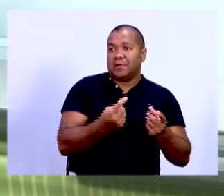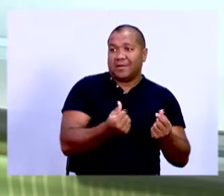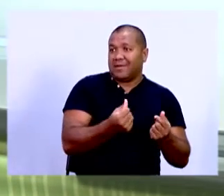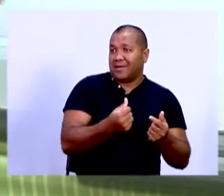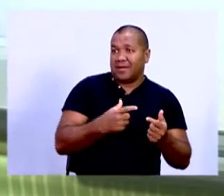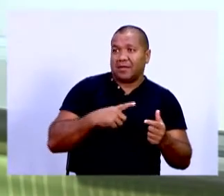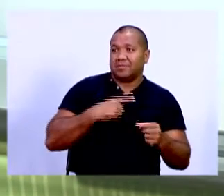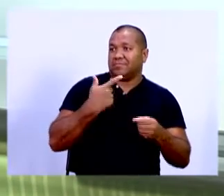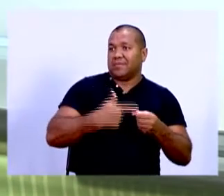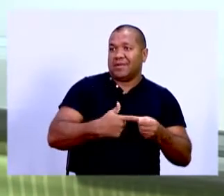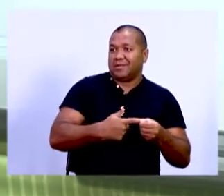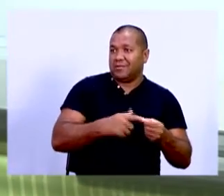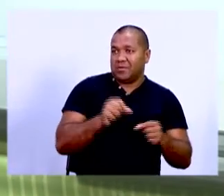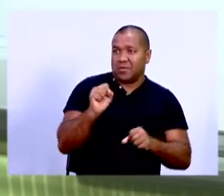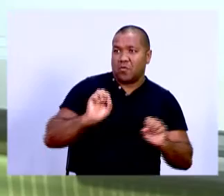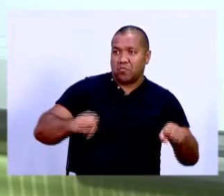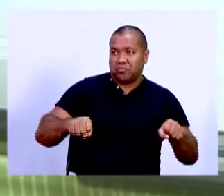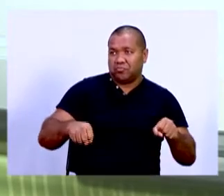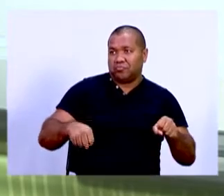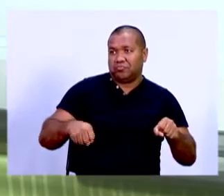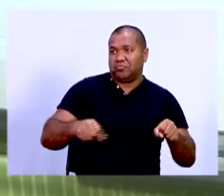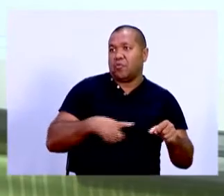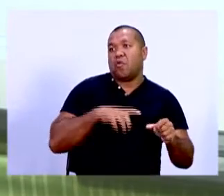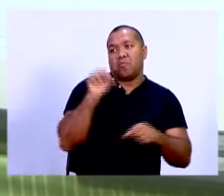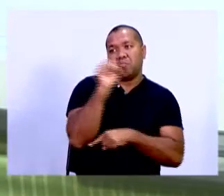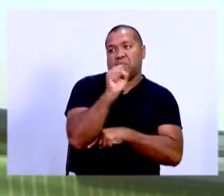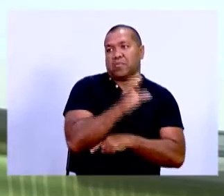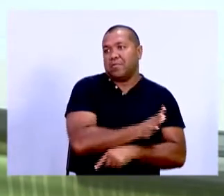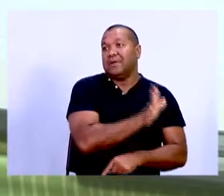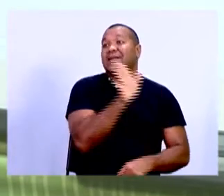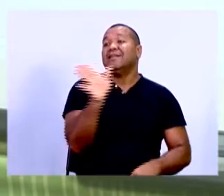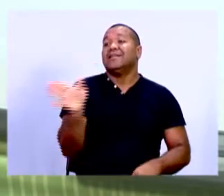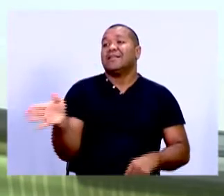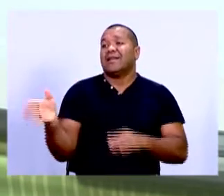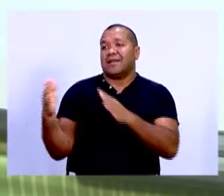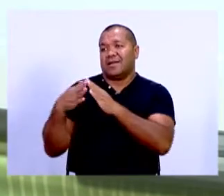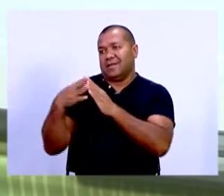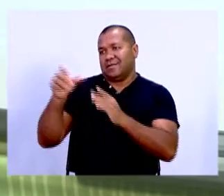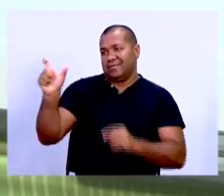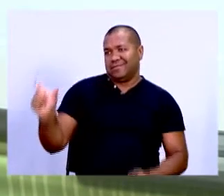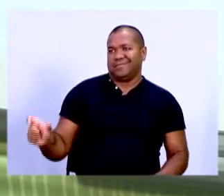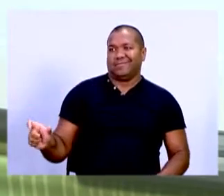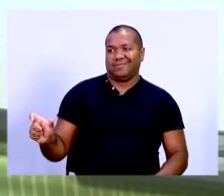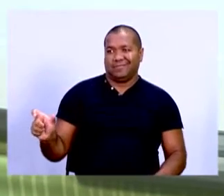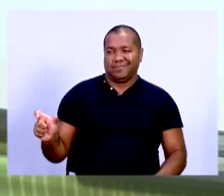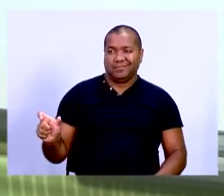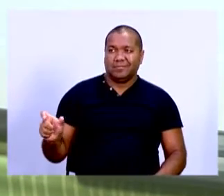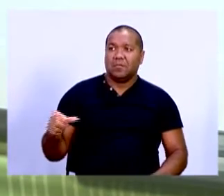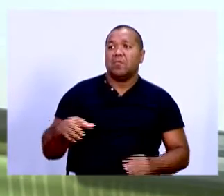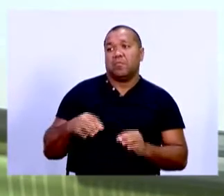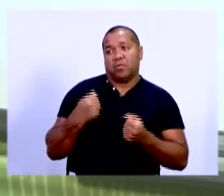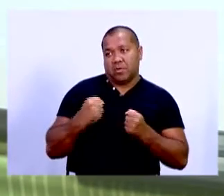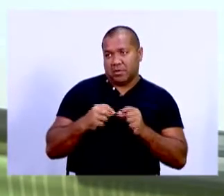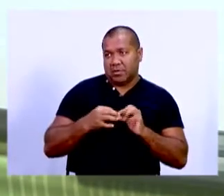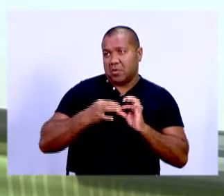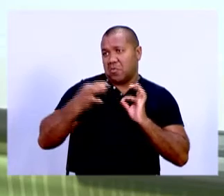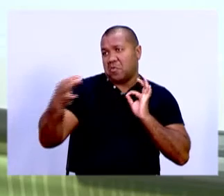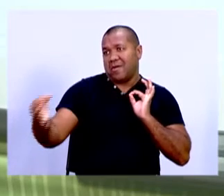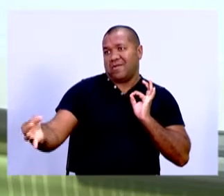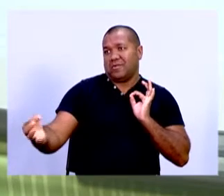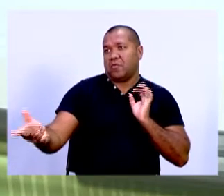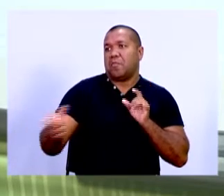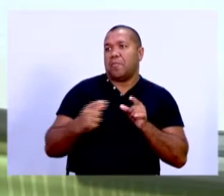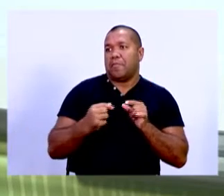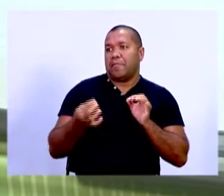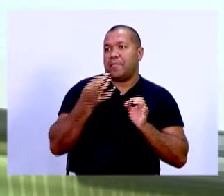gastar gasolina com a moto ou com o carro da empresa para ir até a casa do cliente, que pode ser longe, pode ser perto, mas ele vai